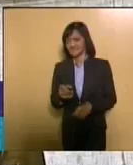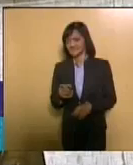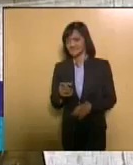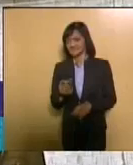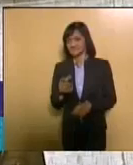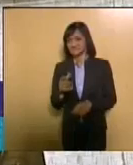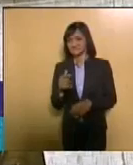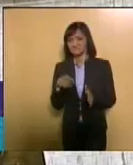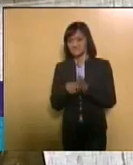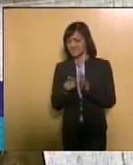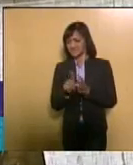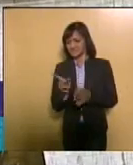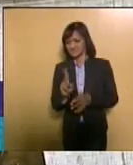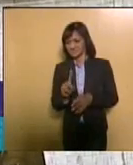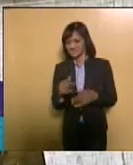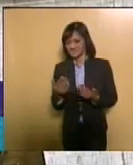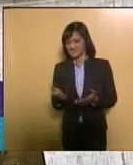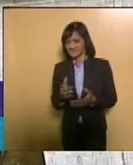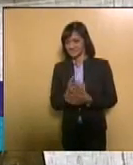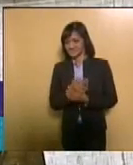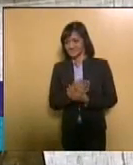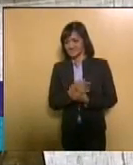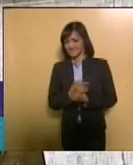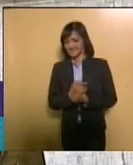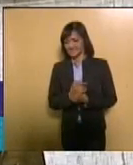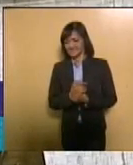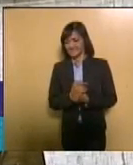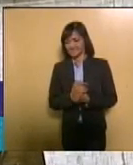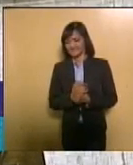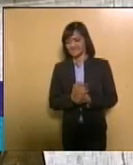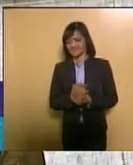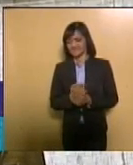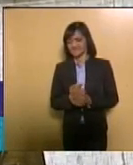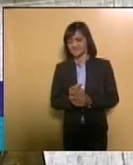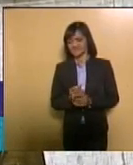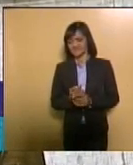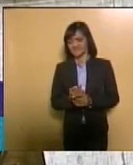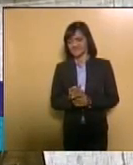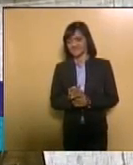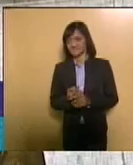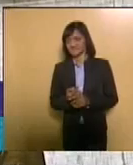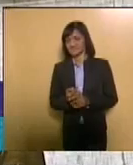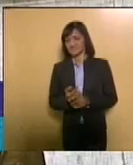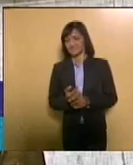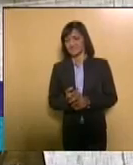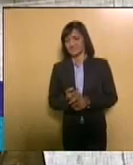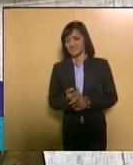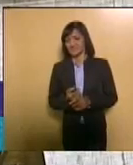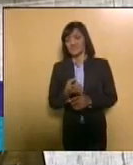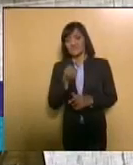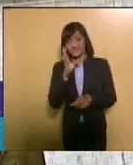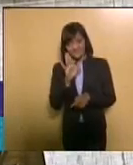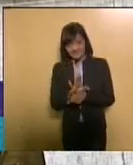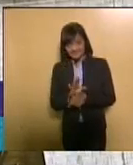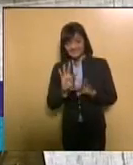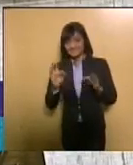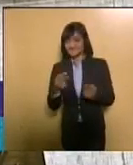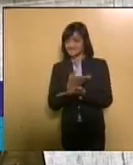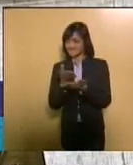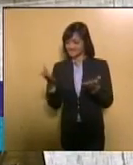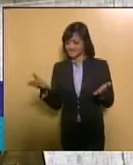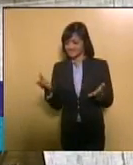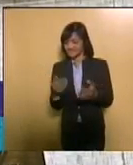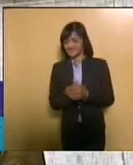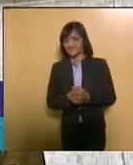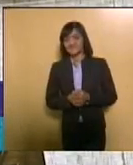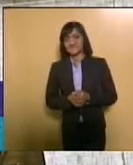perguntas né então vamos Oi eu eu boa boa tarde a todas e a todos